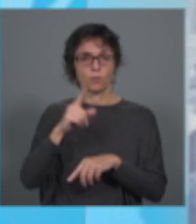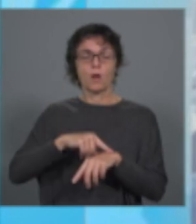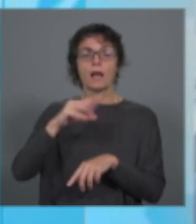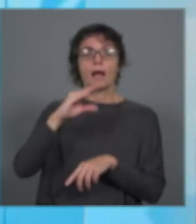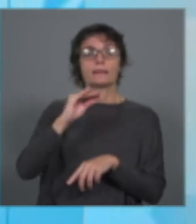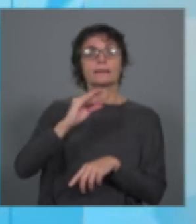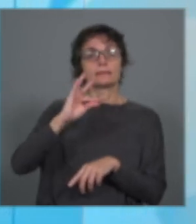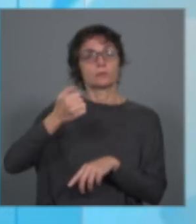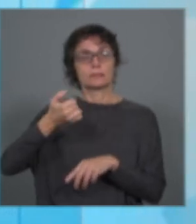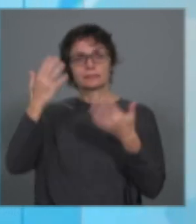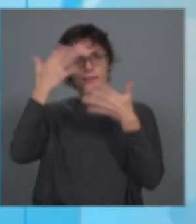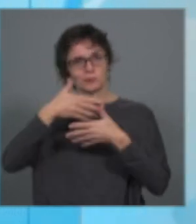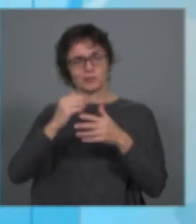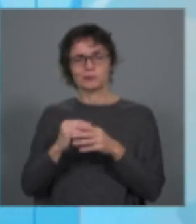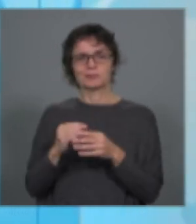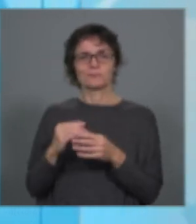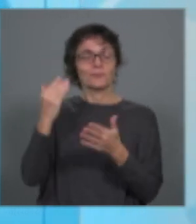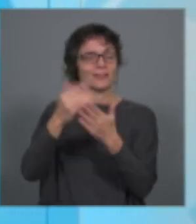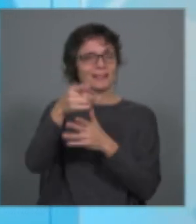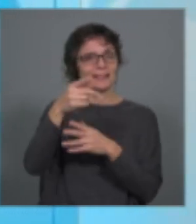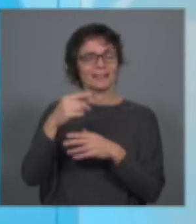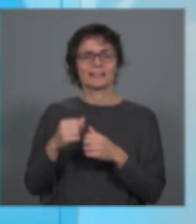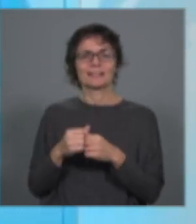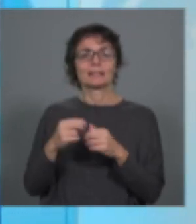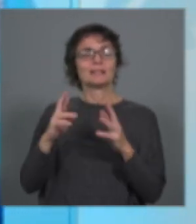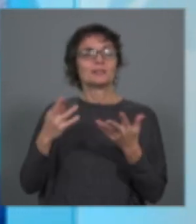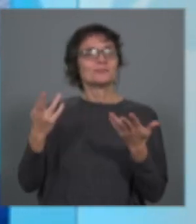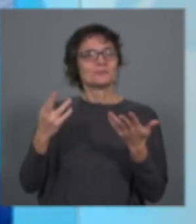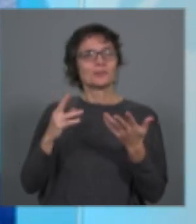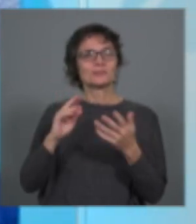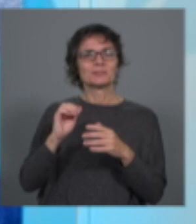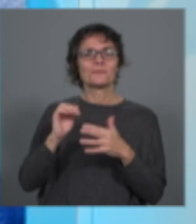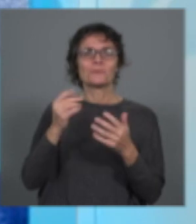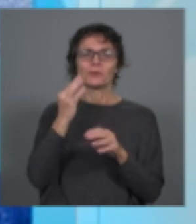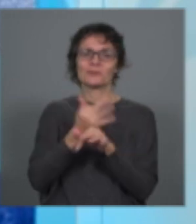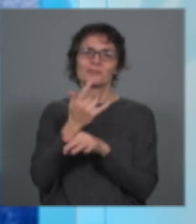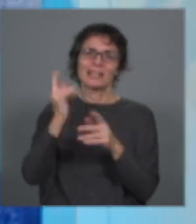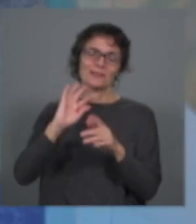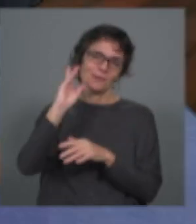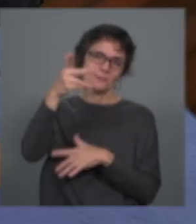22h45. Até lá, votos de um ótimo feriado e até amanhã, se Deus quiser.